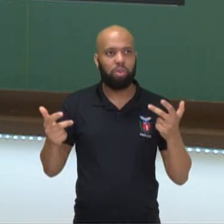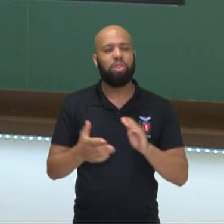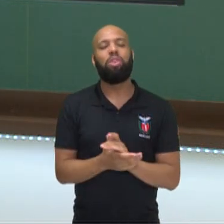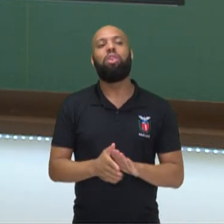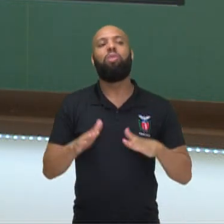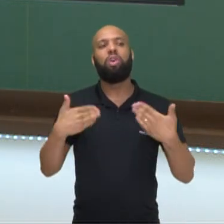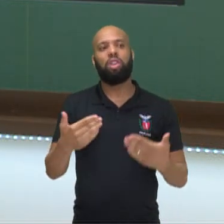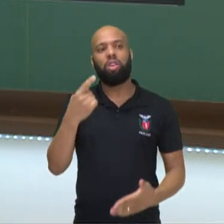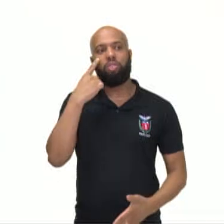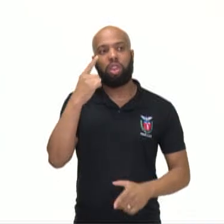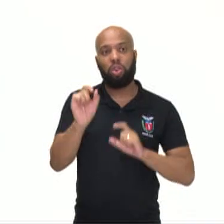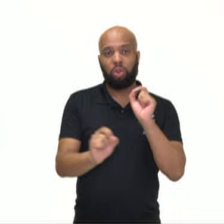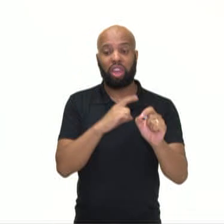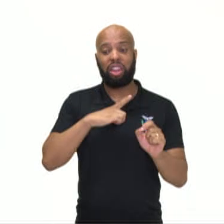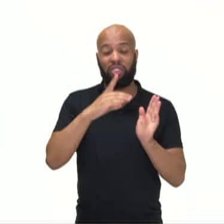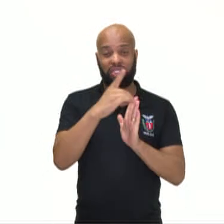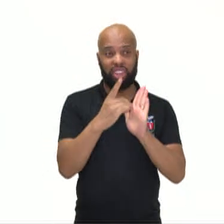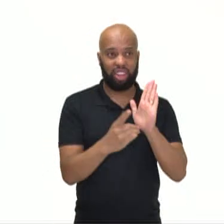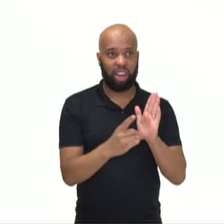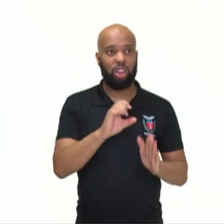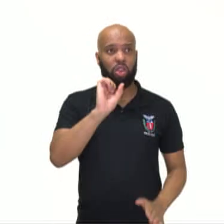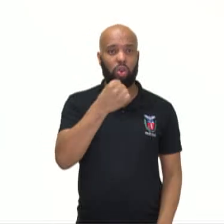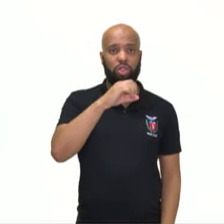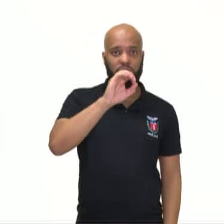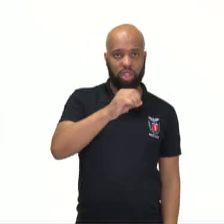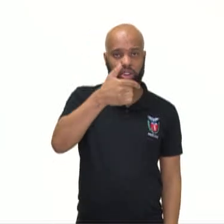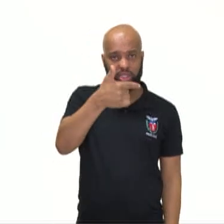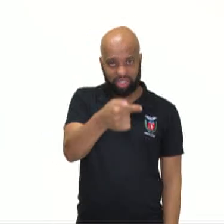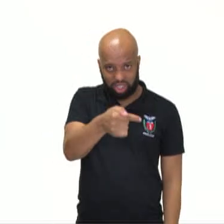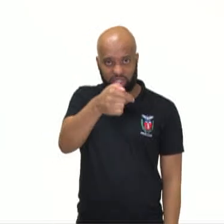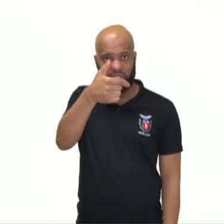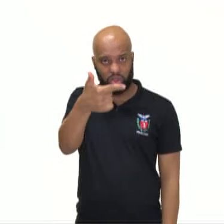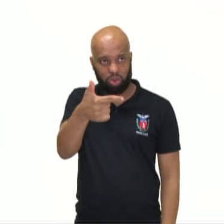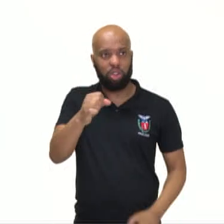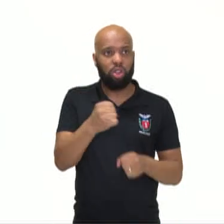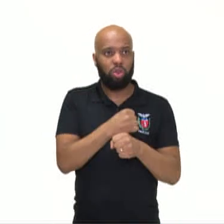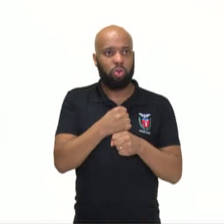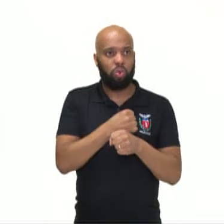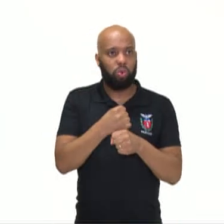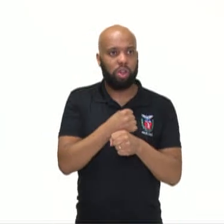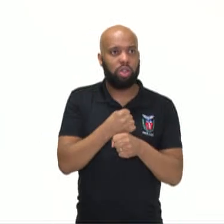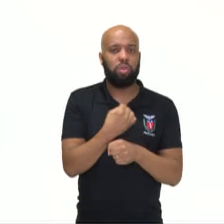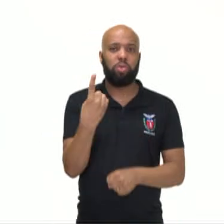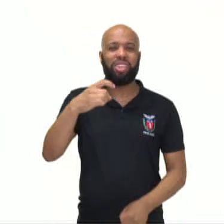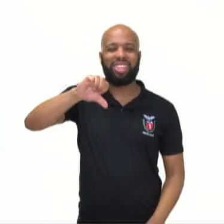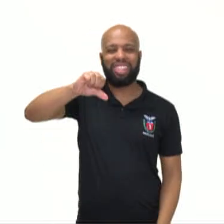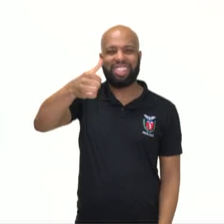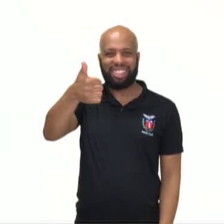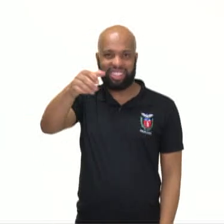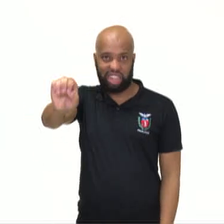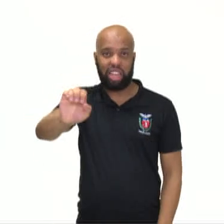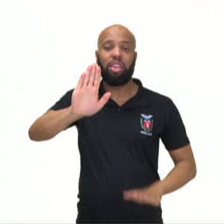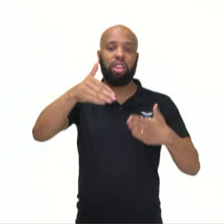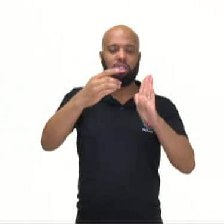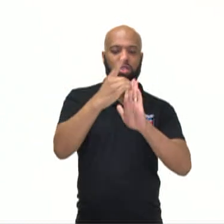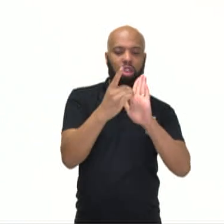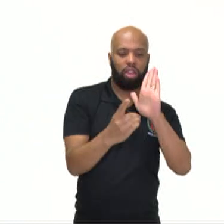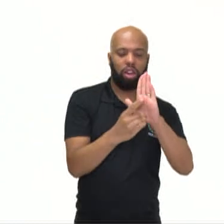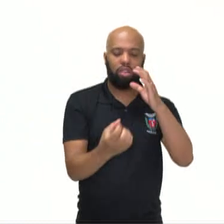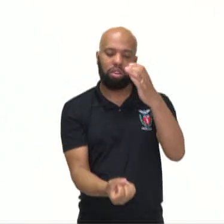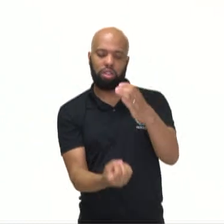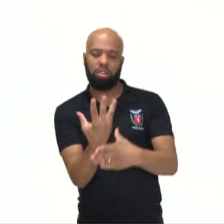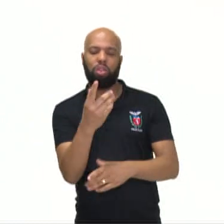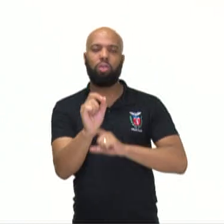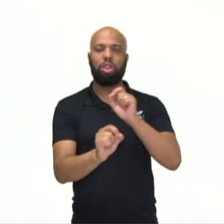Então, vem o decreto 8072 de 1910. Esse decreto criou o Serviço